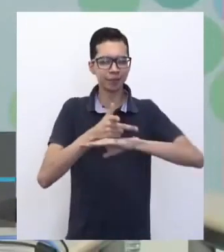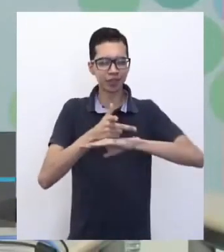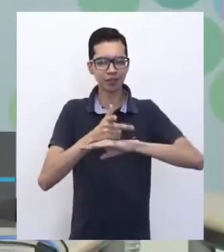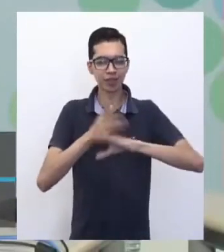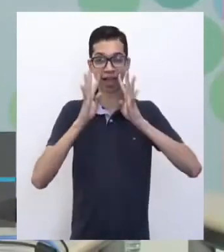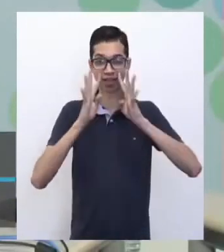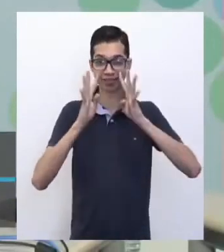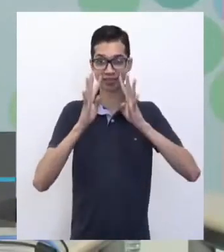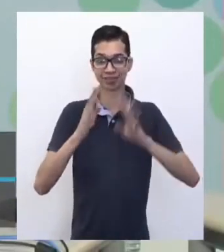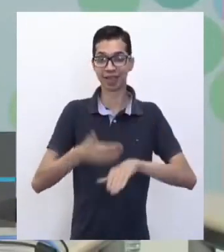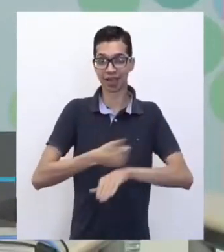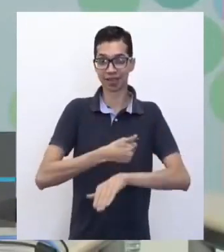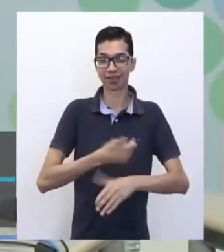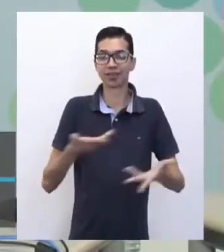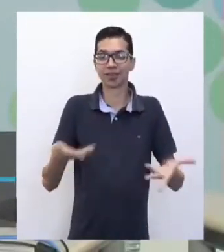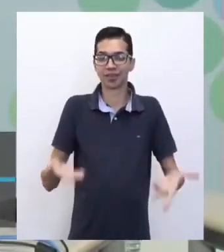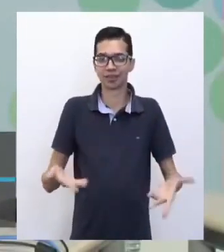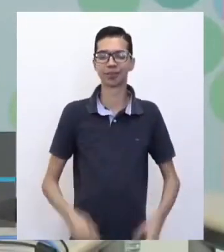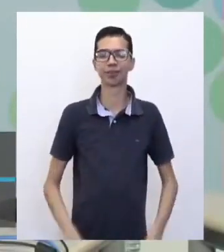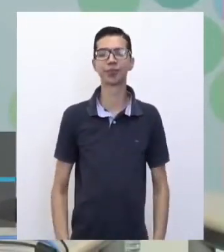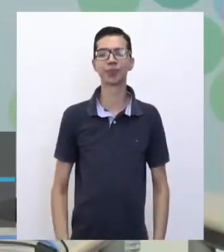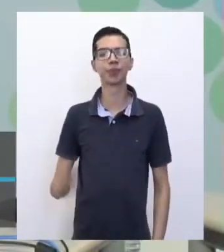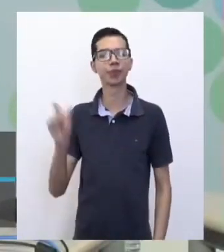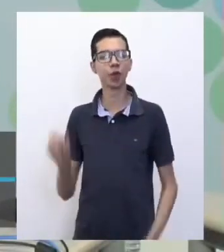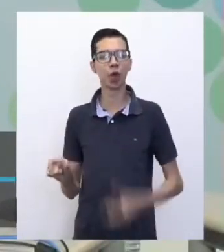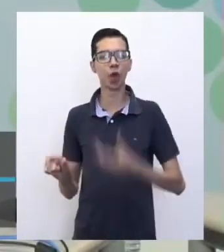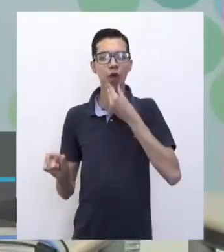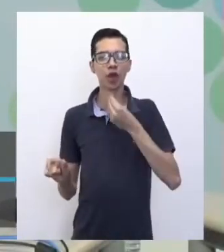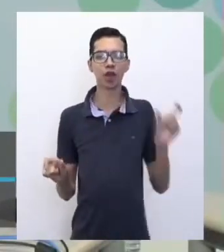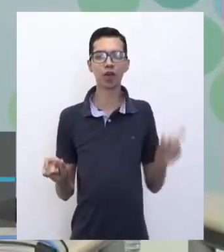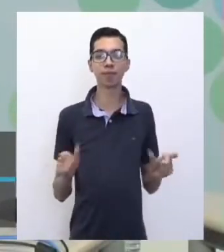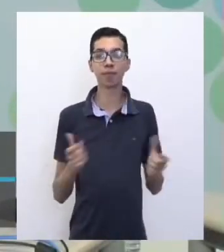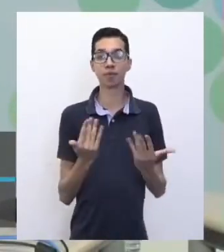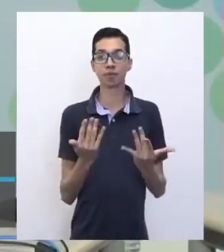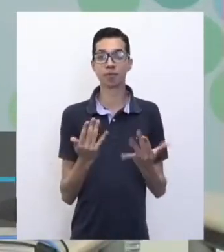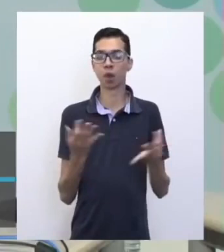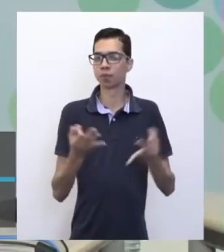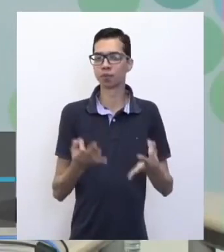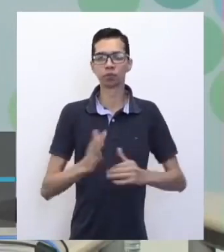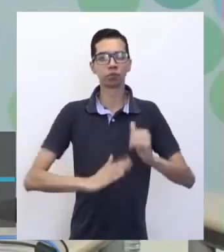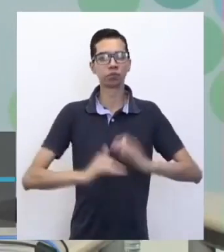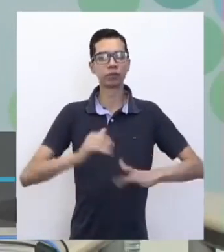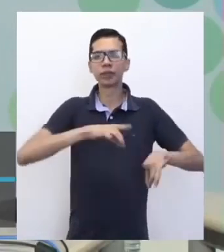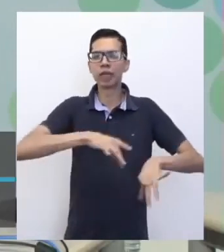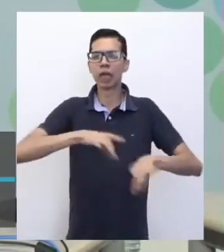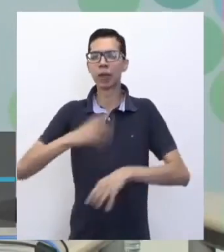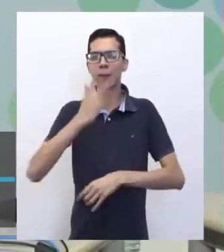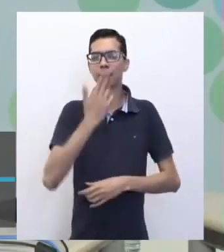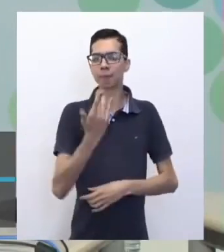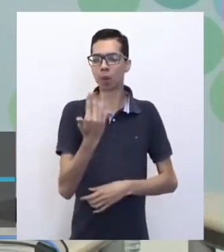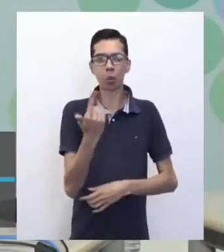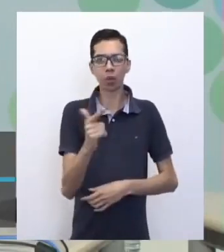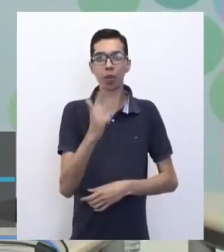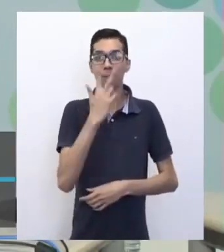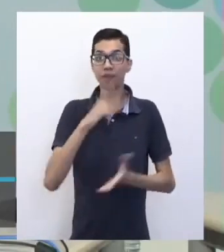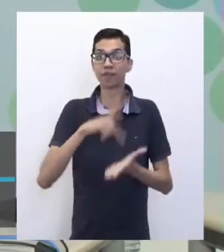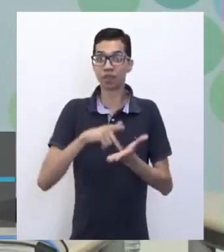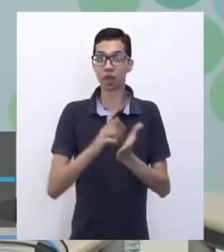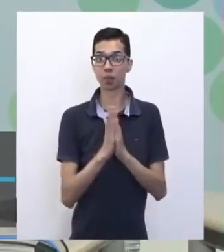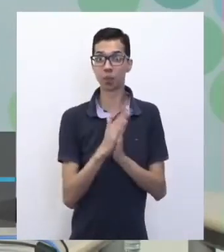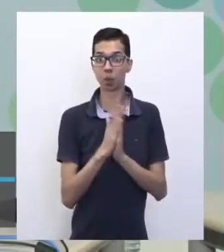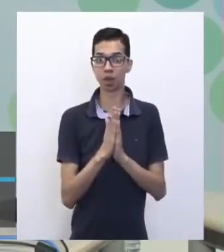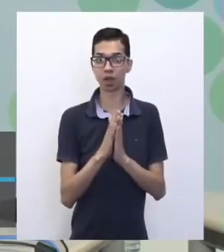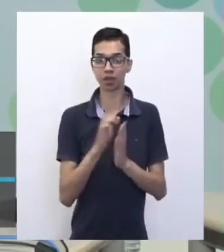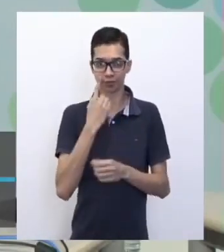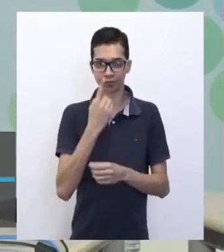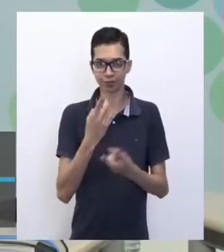Então, turma, nossa, aqueles atores, eles tinham um domínio das mãos que parecia que nem tinha mão, né? Parecia que era um boneco mesmo. E para